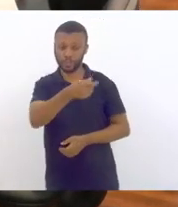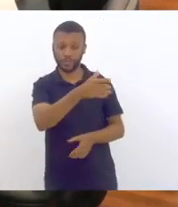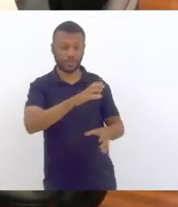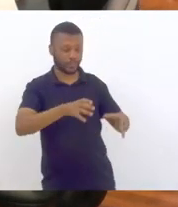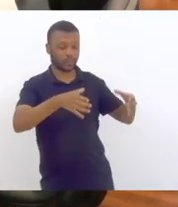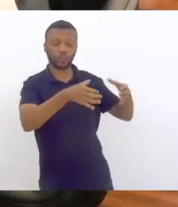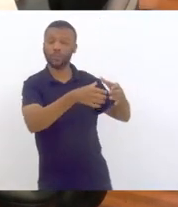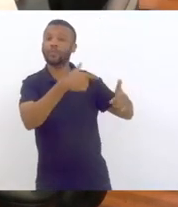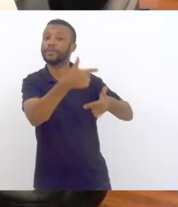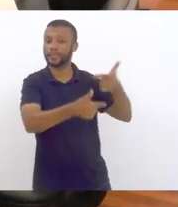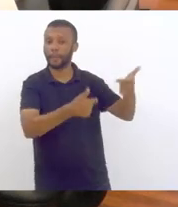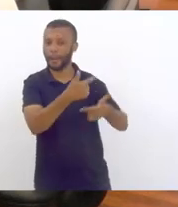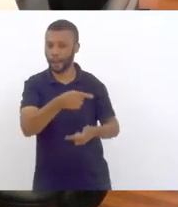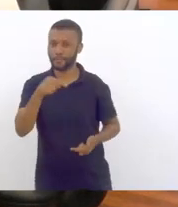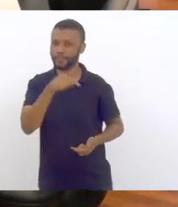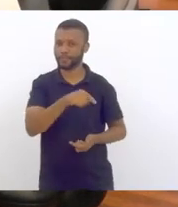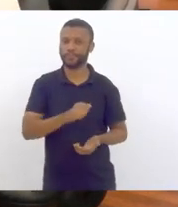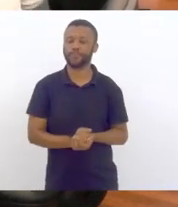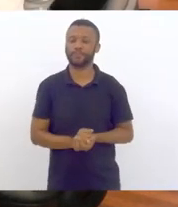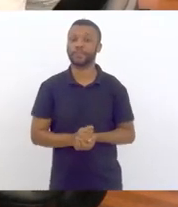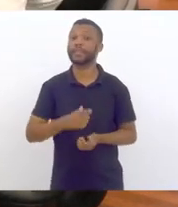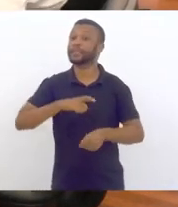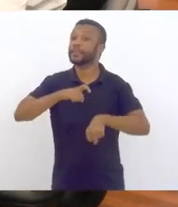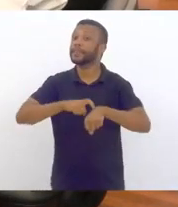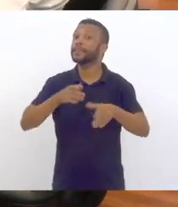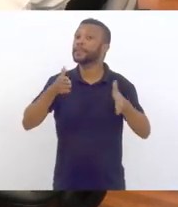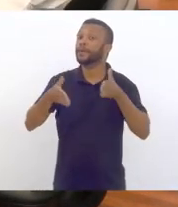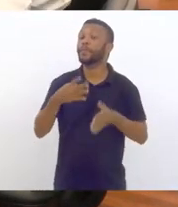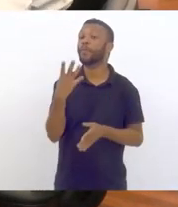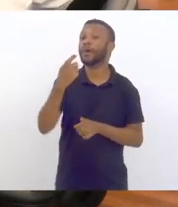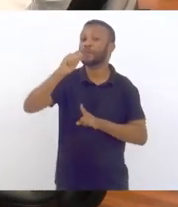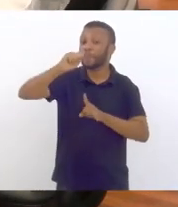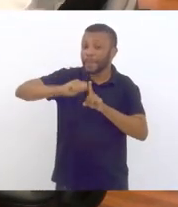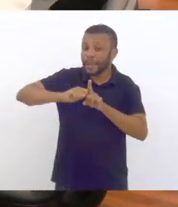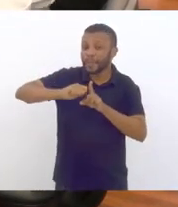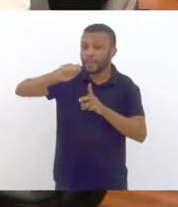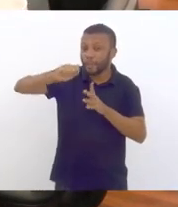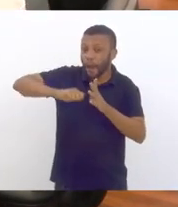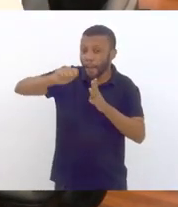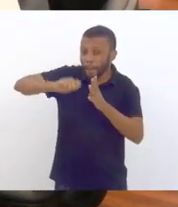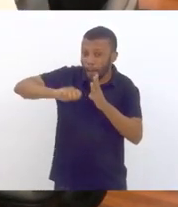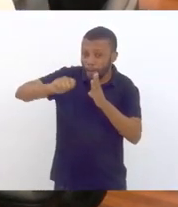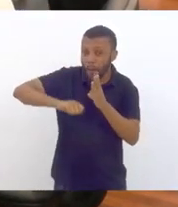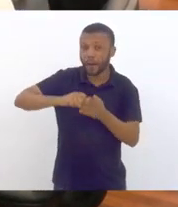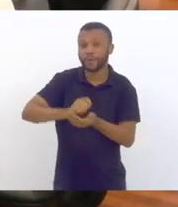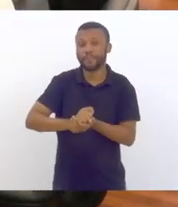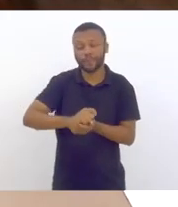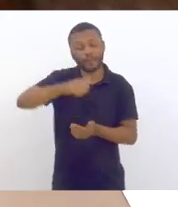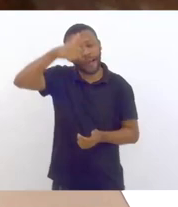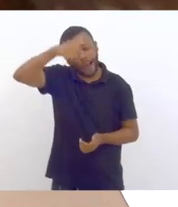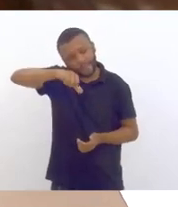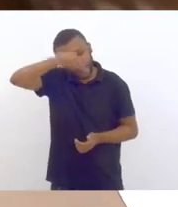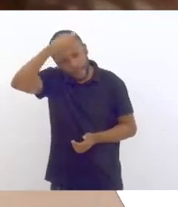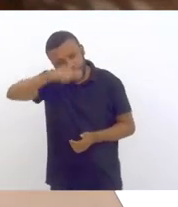presidente levou quatro meses fez todas as simulações possíveis